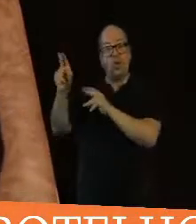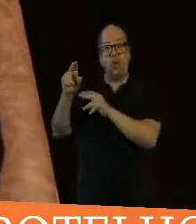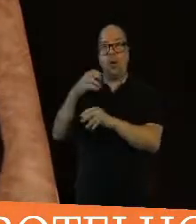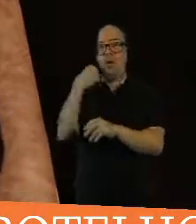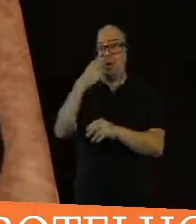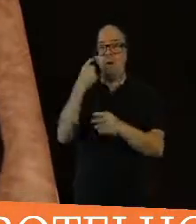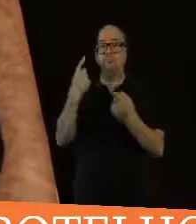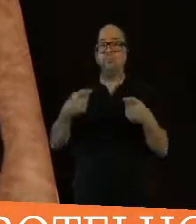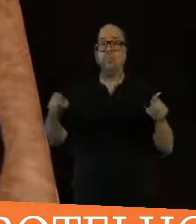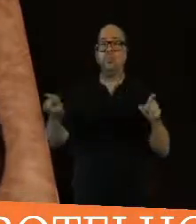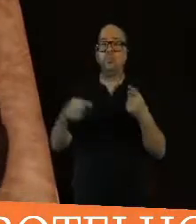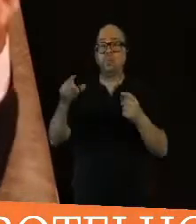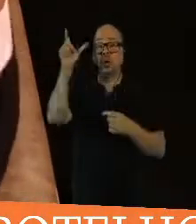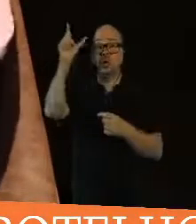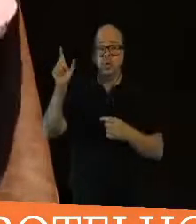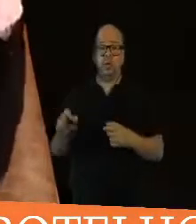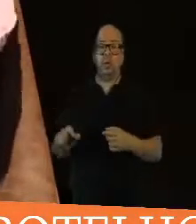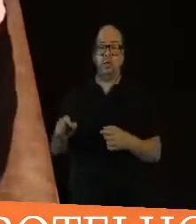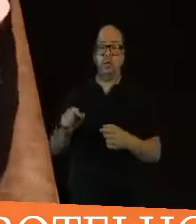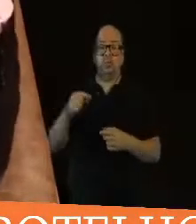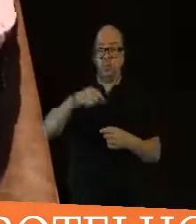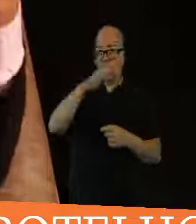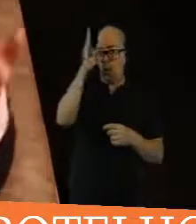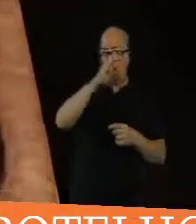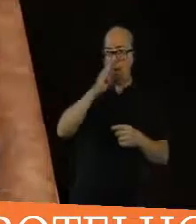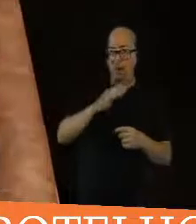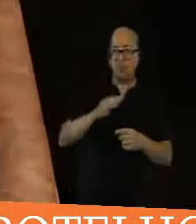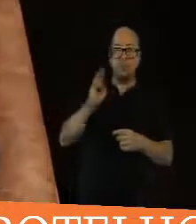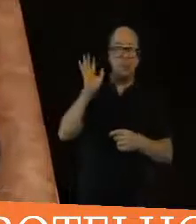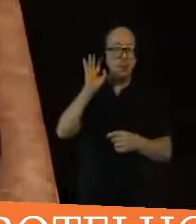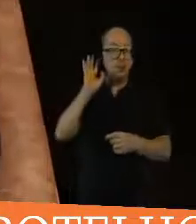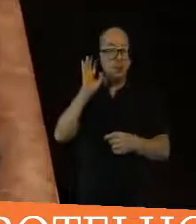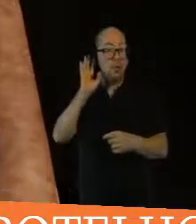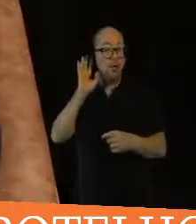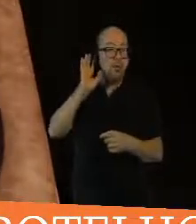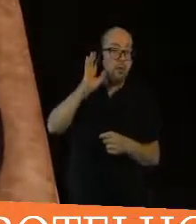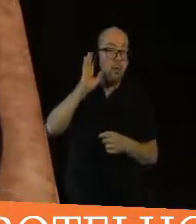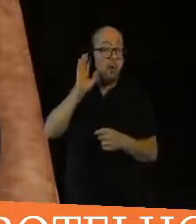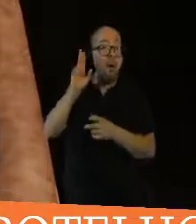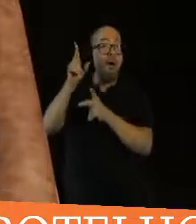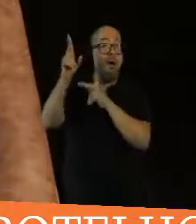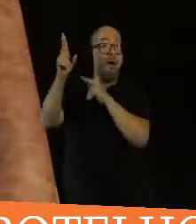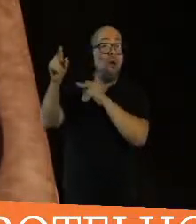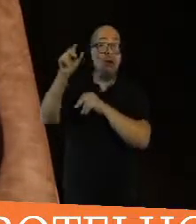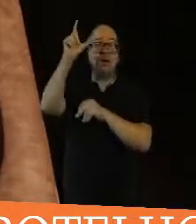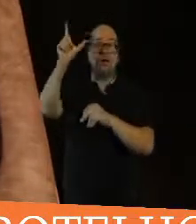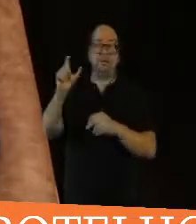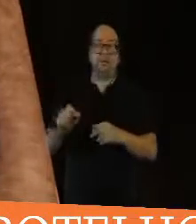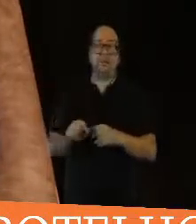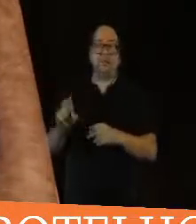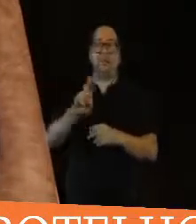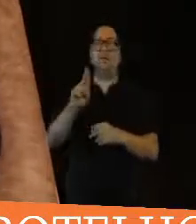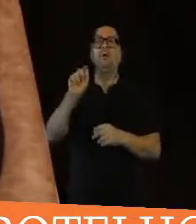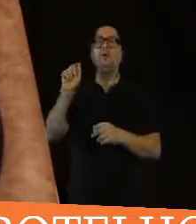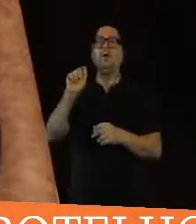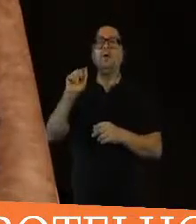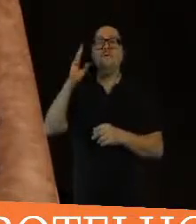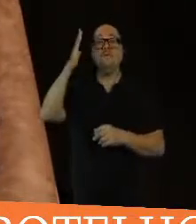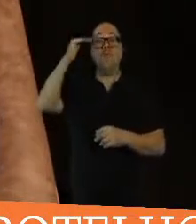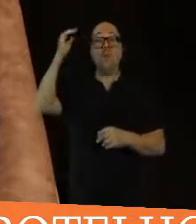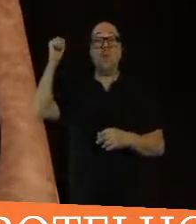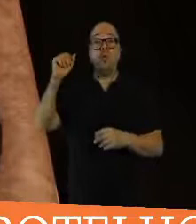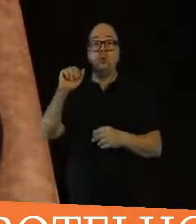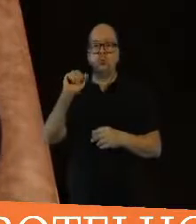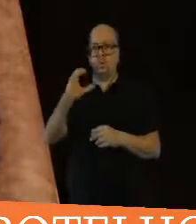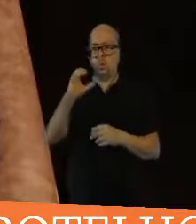influência muito grande sobre os cantores, que ouviam ali os seus cantores preferidos. Nós temos o nome, por exemplo, do Enrico Caruso,